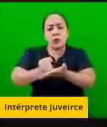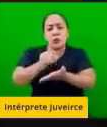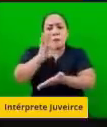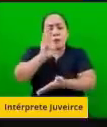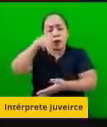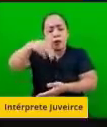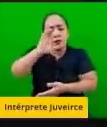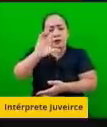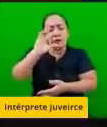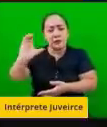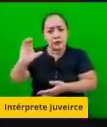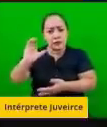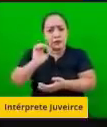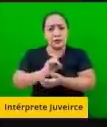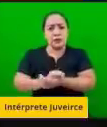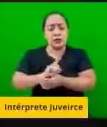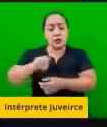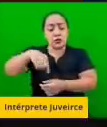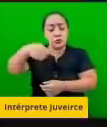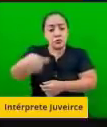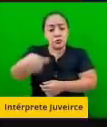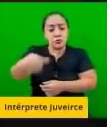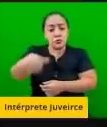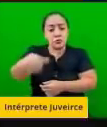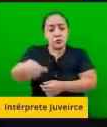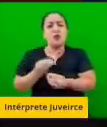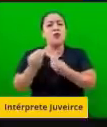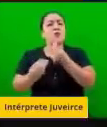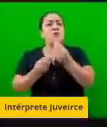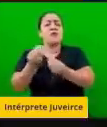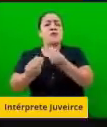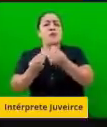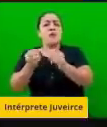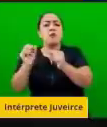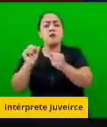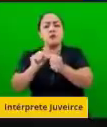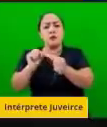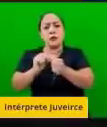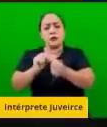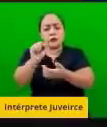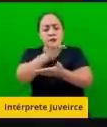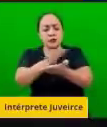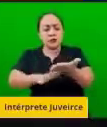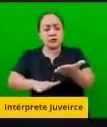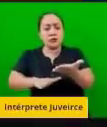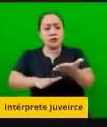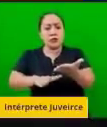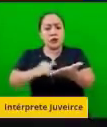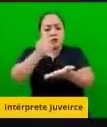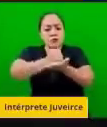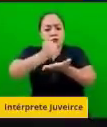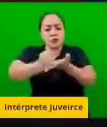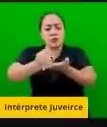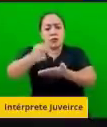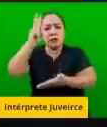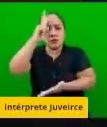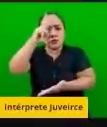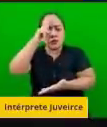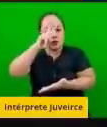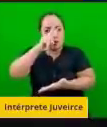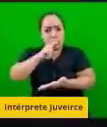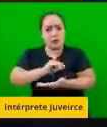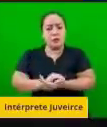Depois, na sequência, como elaborar atividades usando documentos históricos, possibilidades e